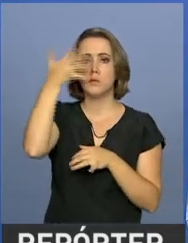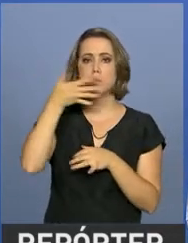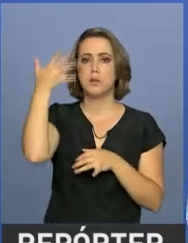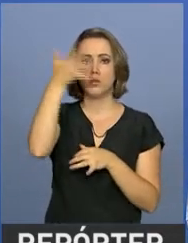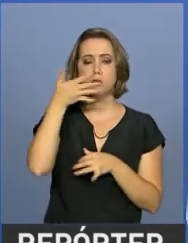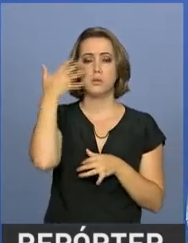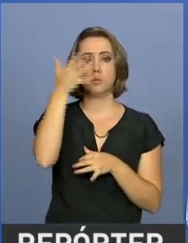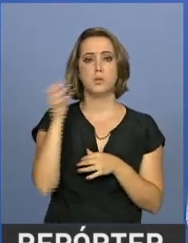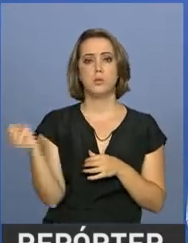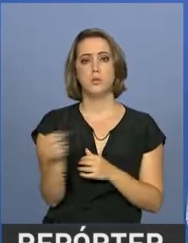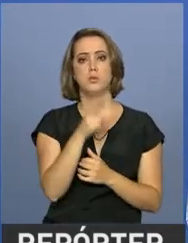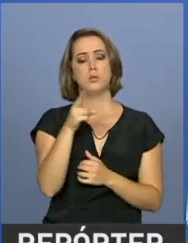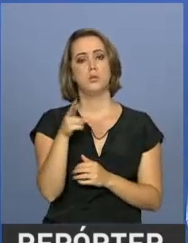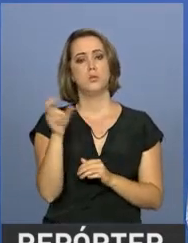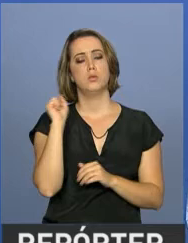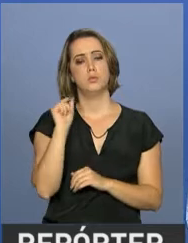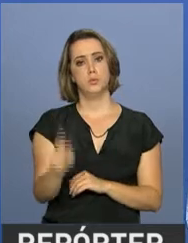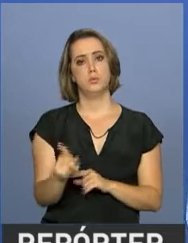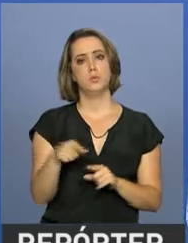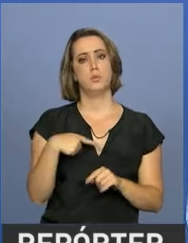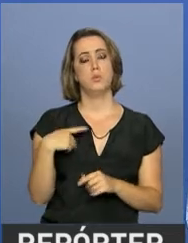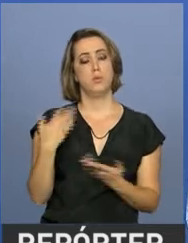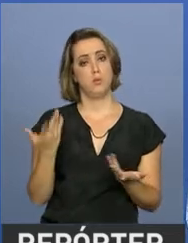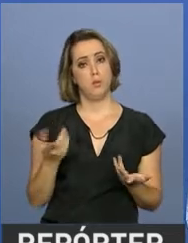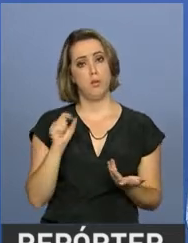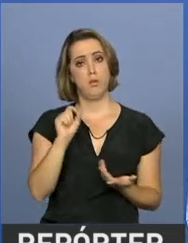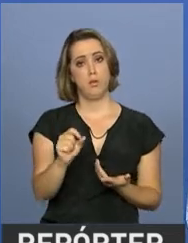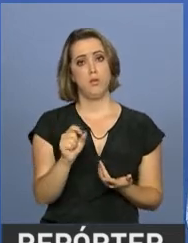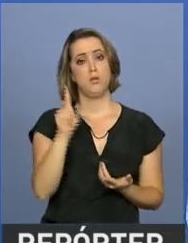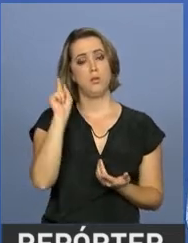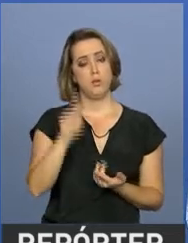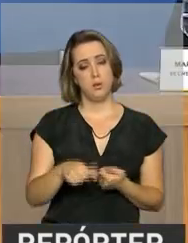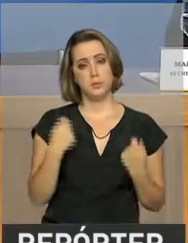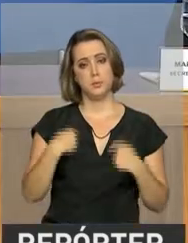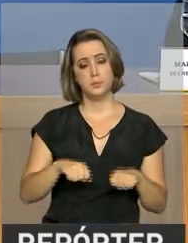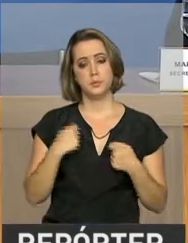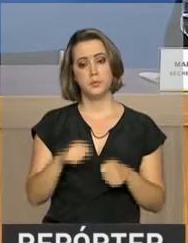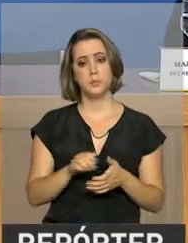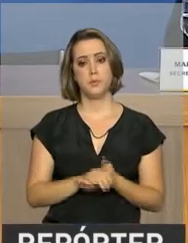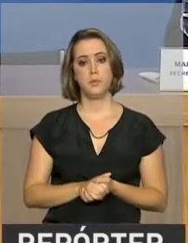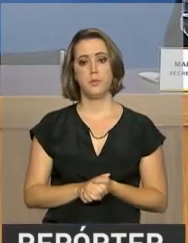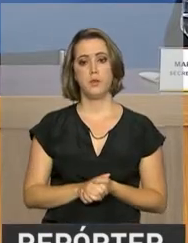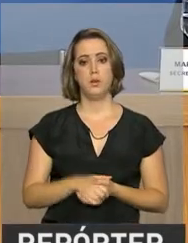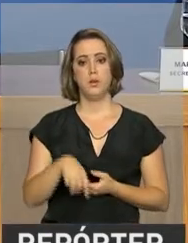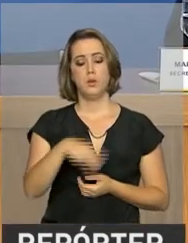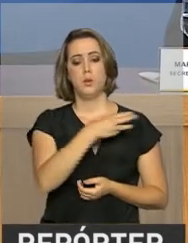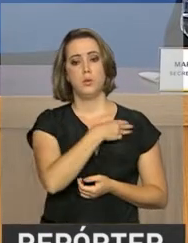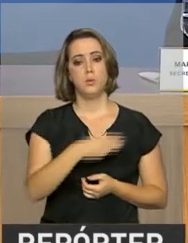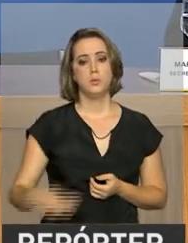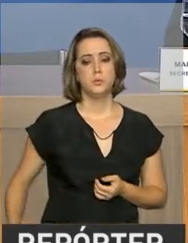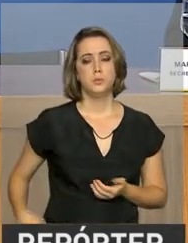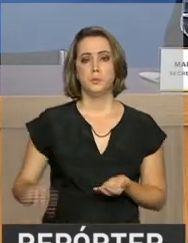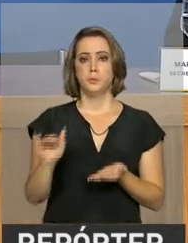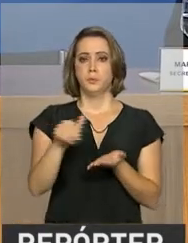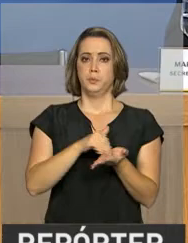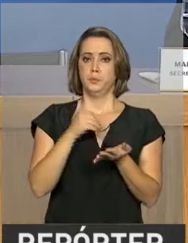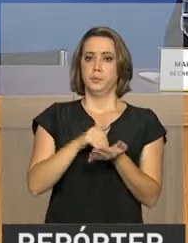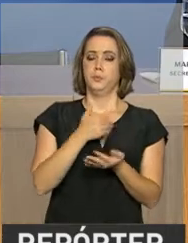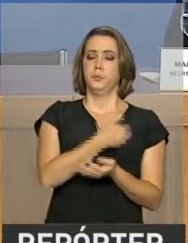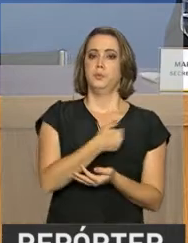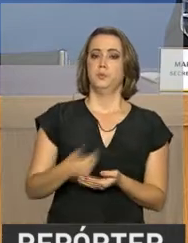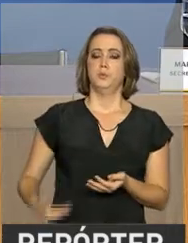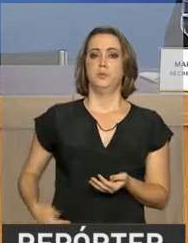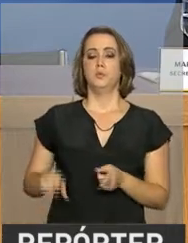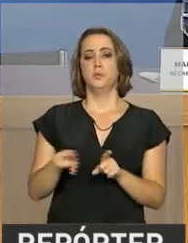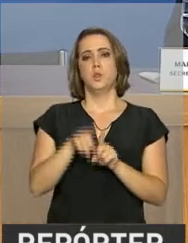da previdência esclarecendo a população da sua essencialidade o ministro da secretaria de governo fez ainda uma previsão